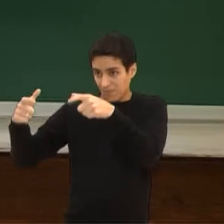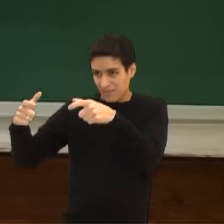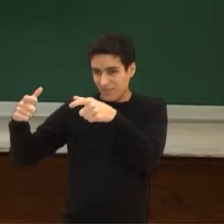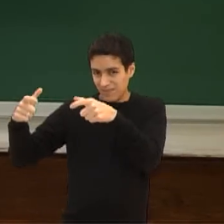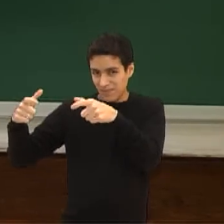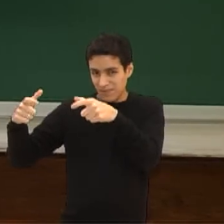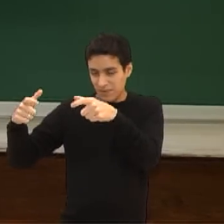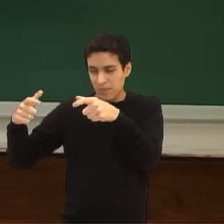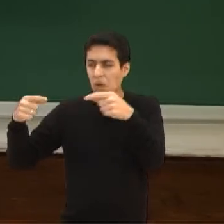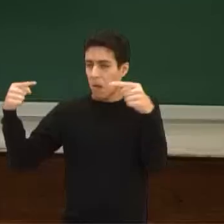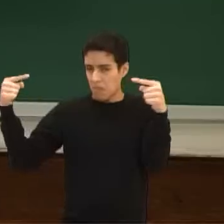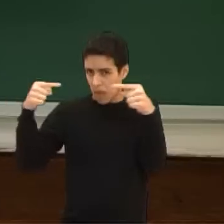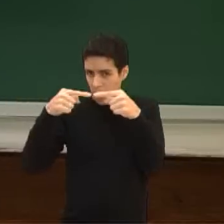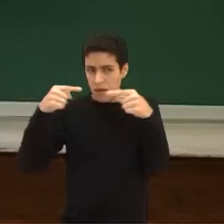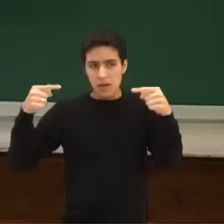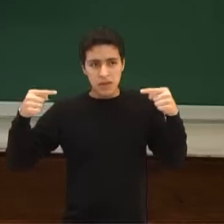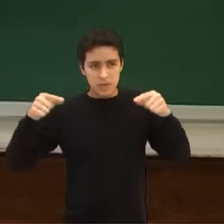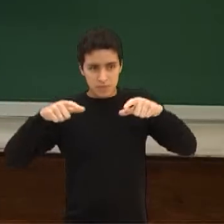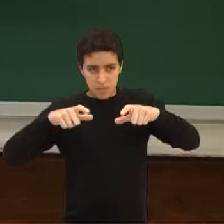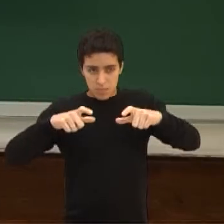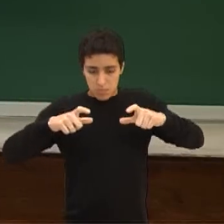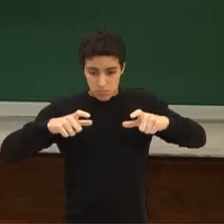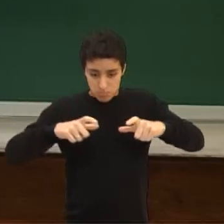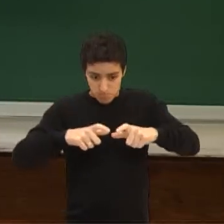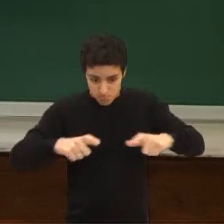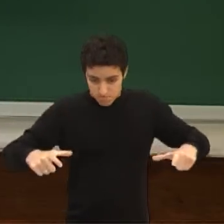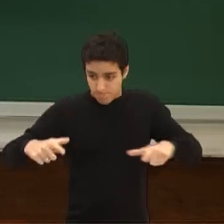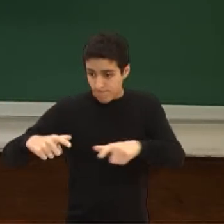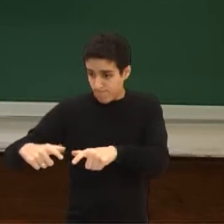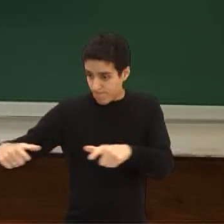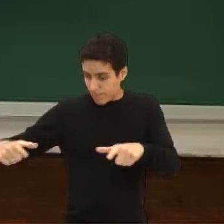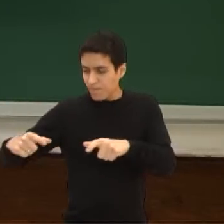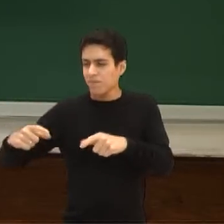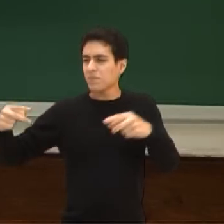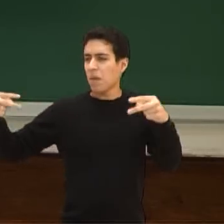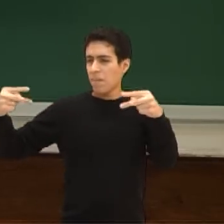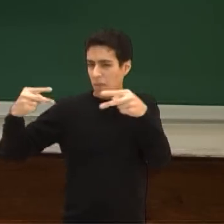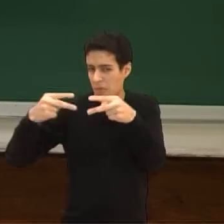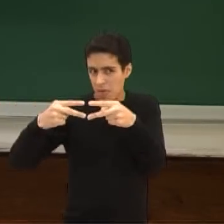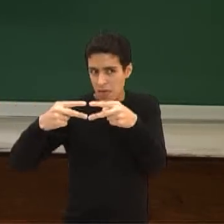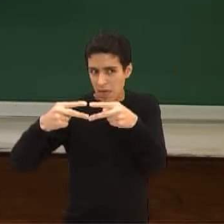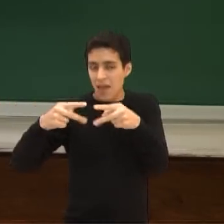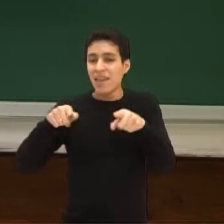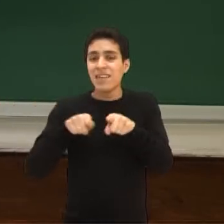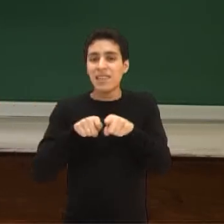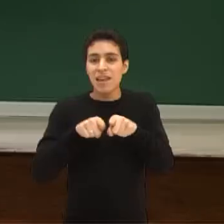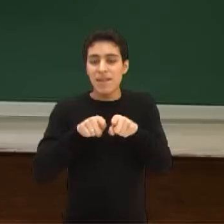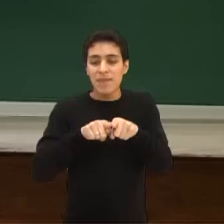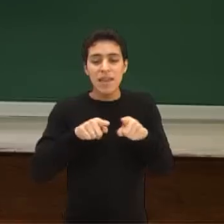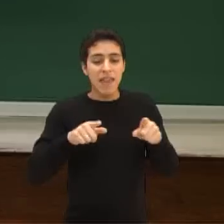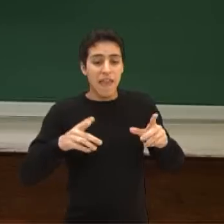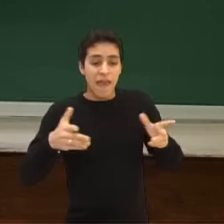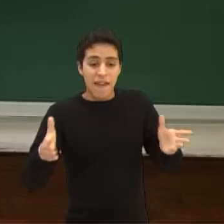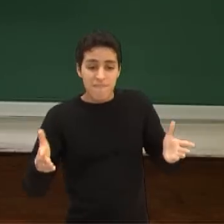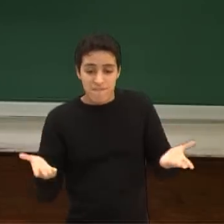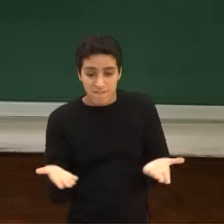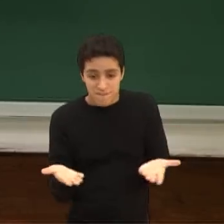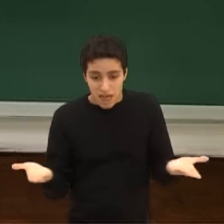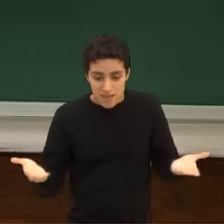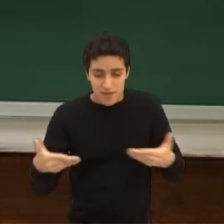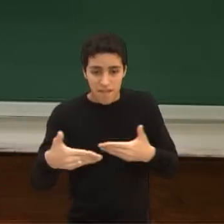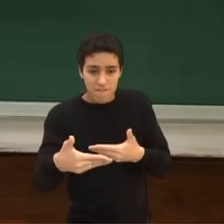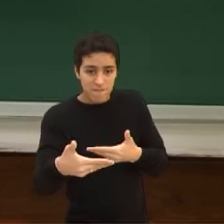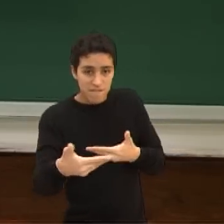ó. Um retângulo maior, que é a base maior, que vai embaixo, e temos as 4 faces